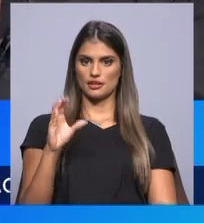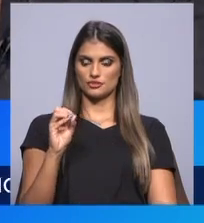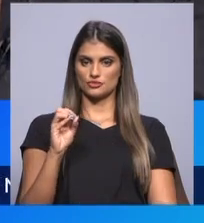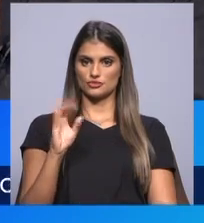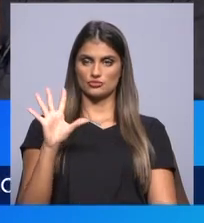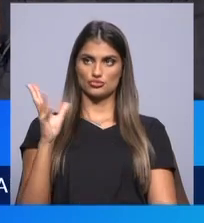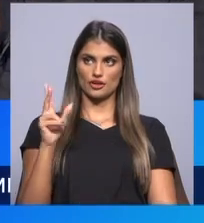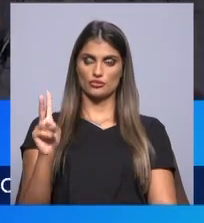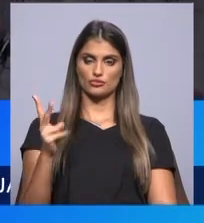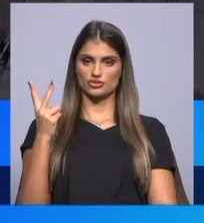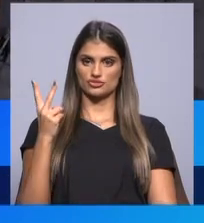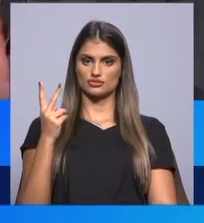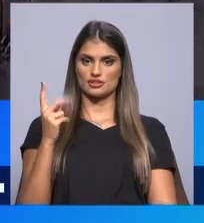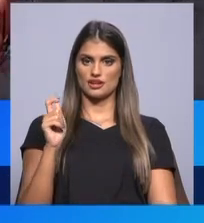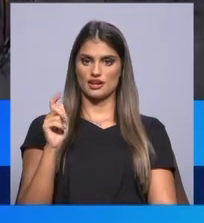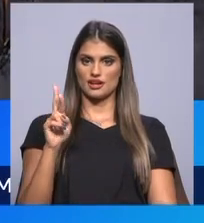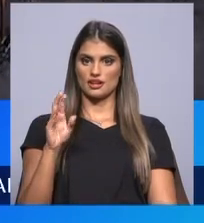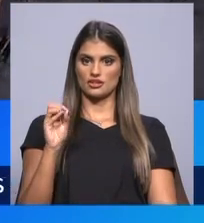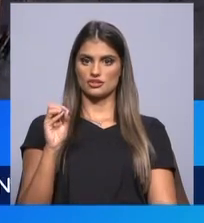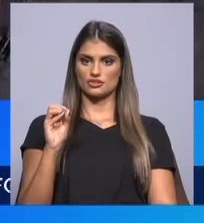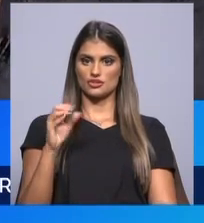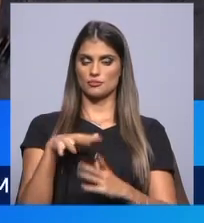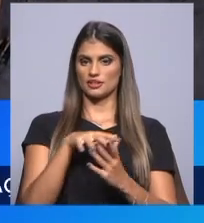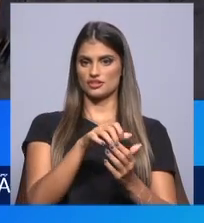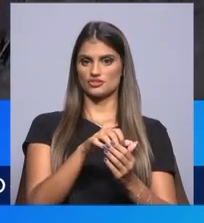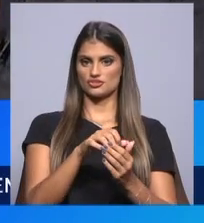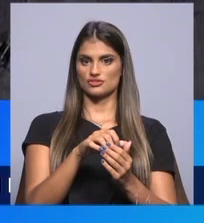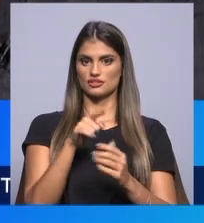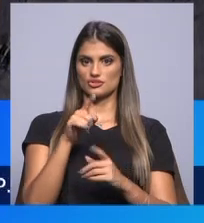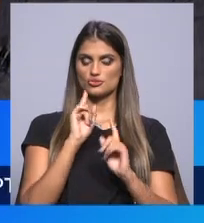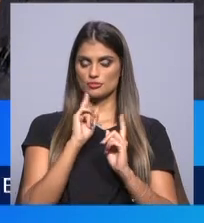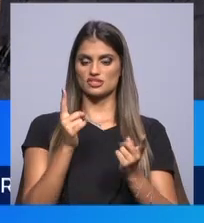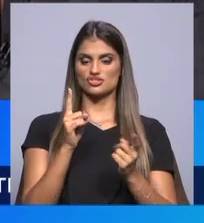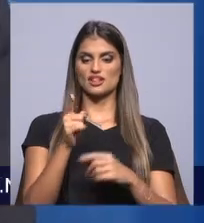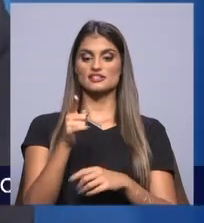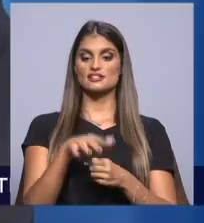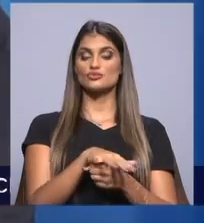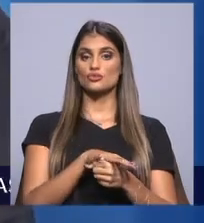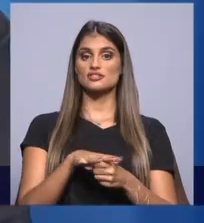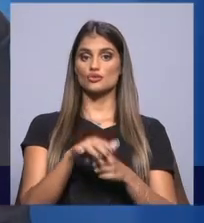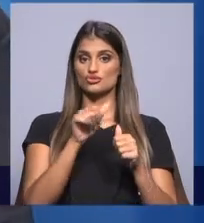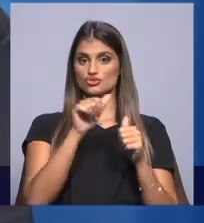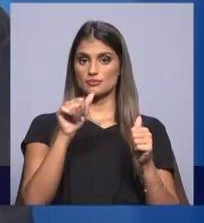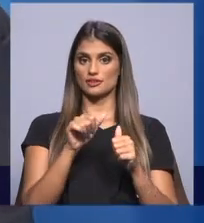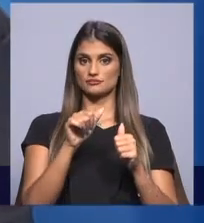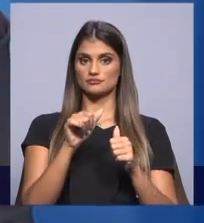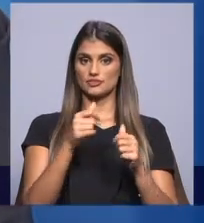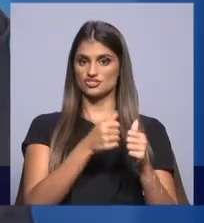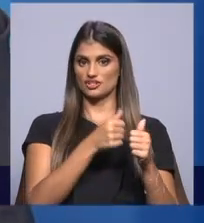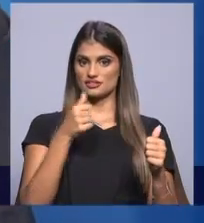atmosfera destes 2 exoplanetas. Mais mistérios extraordinários, neste caso, atmosféricos, num sistema planetário mais